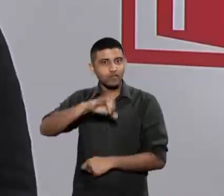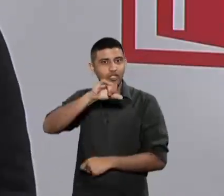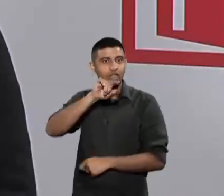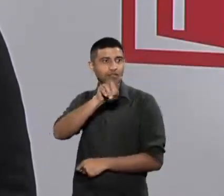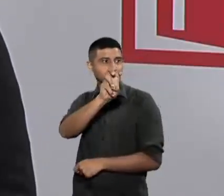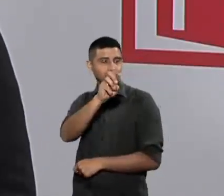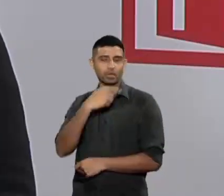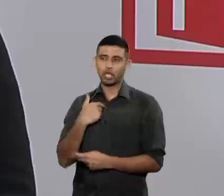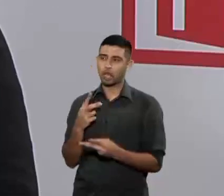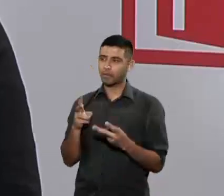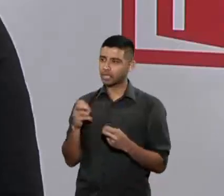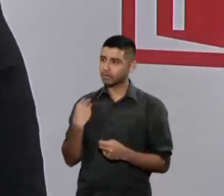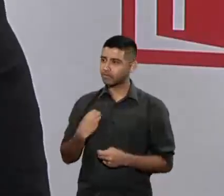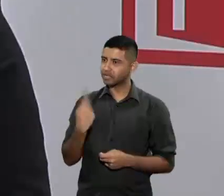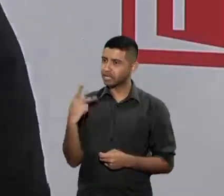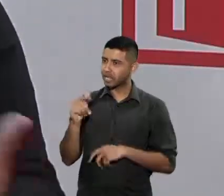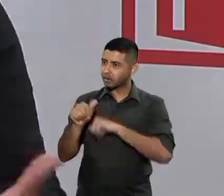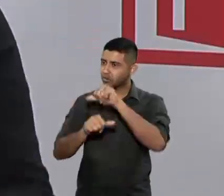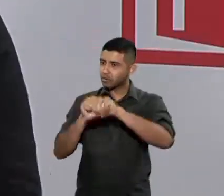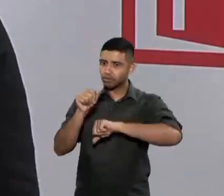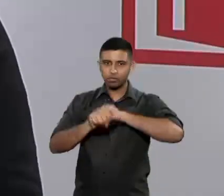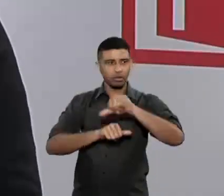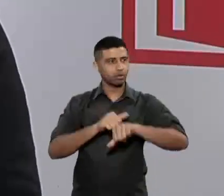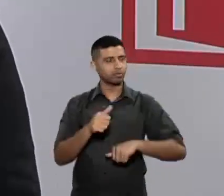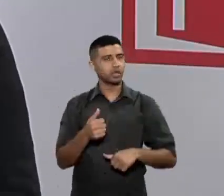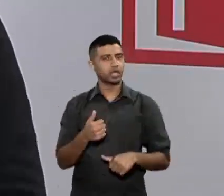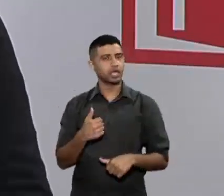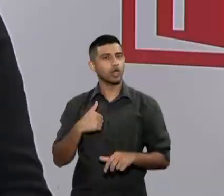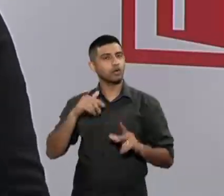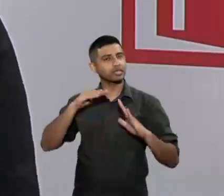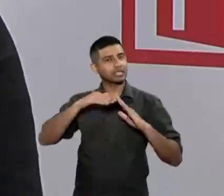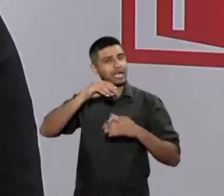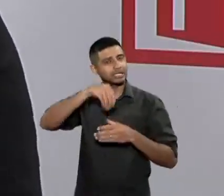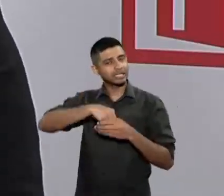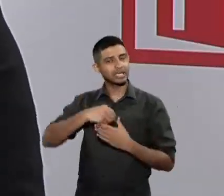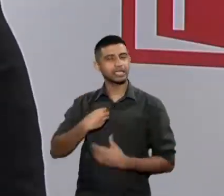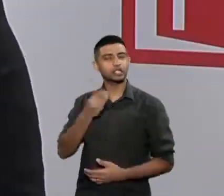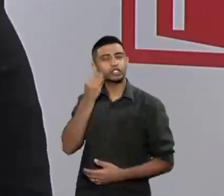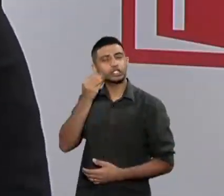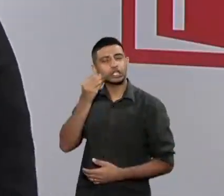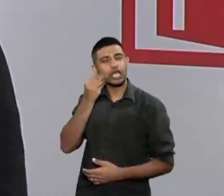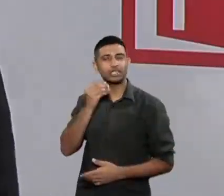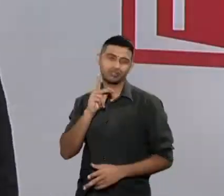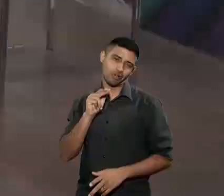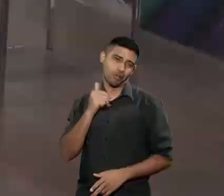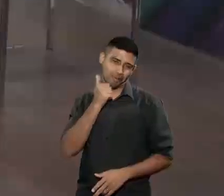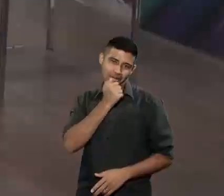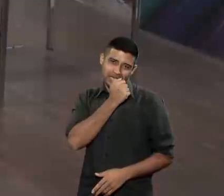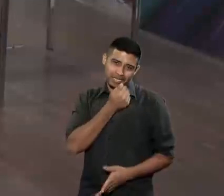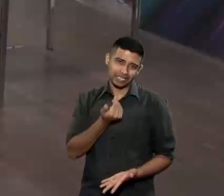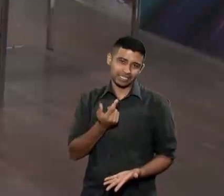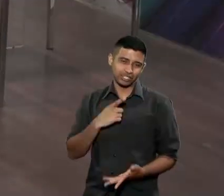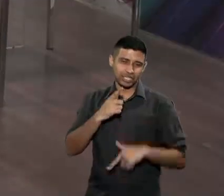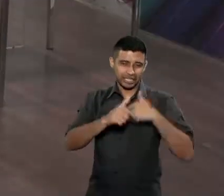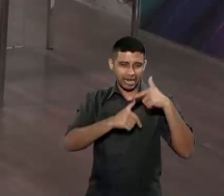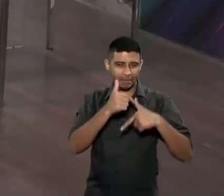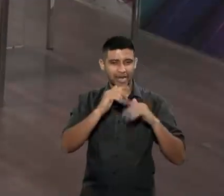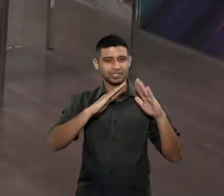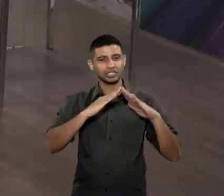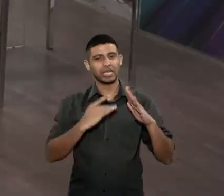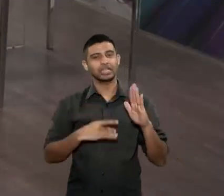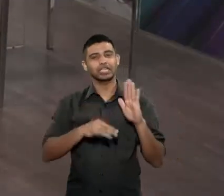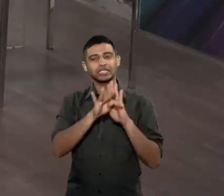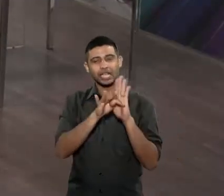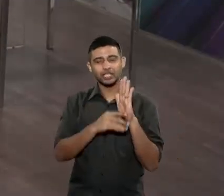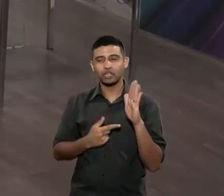fazia diferença na vida dela. Aí eu comecei a fazer testes em casa, de mãe, né? Perfeito. Comecei a pegar trabalho de casa. Tinha texto para